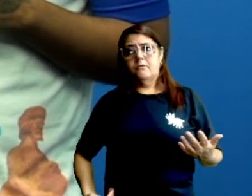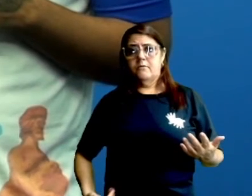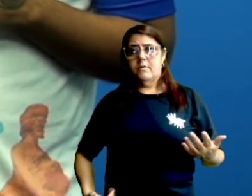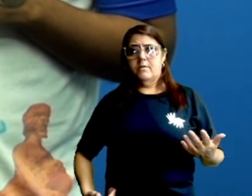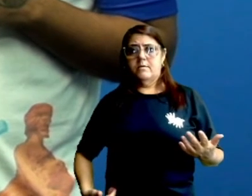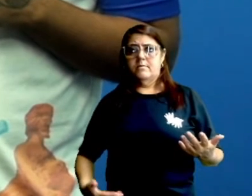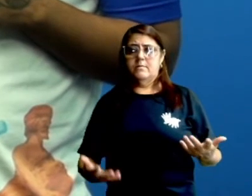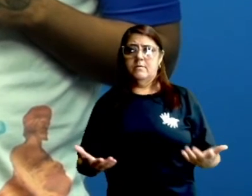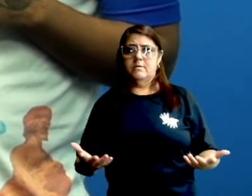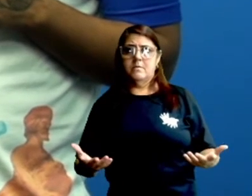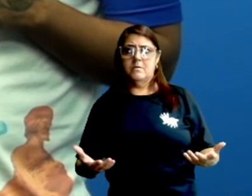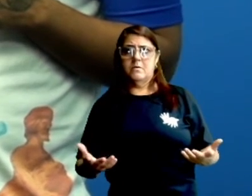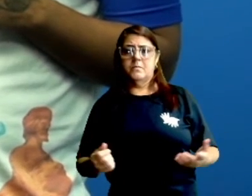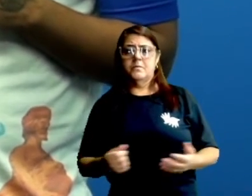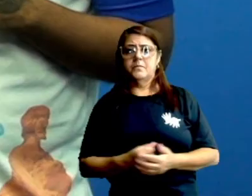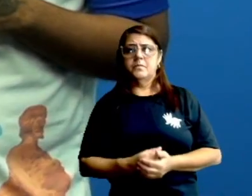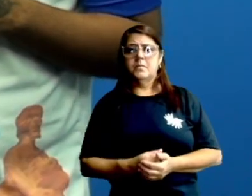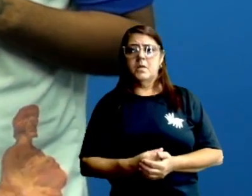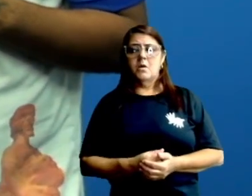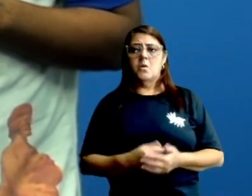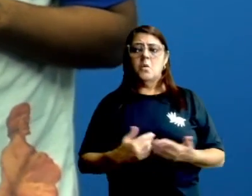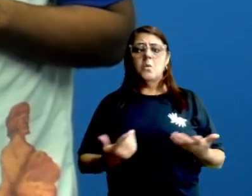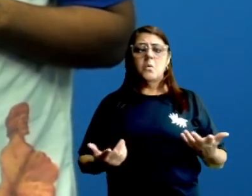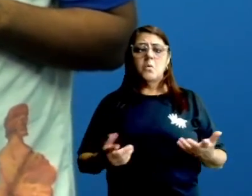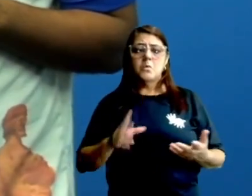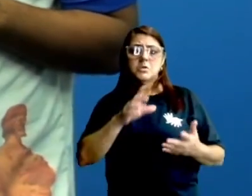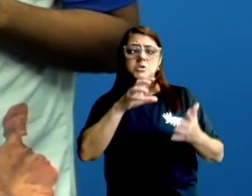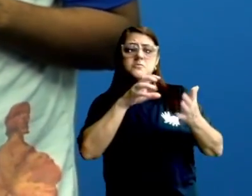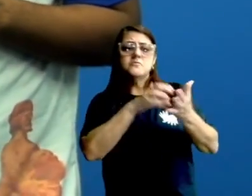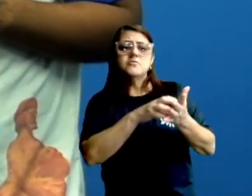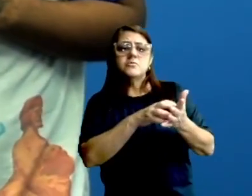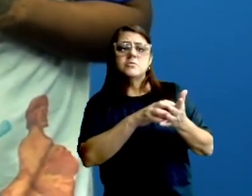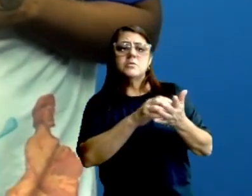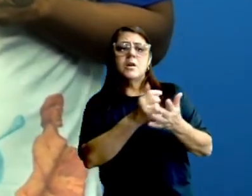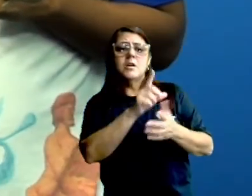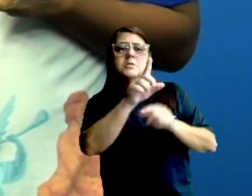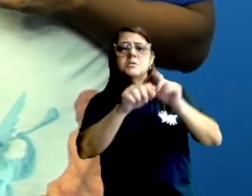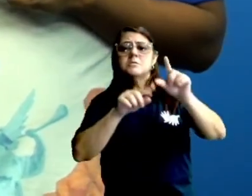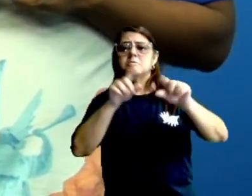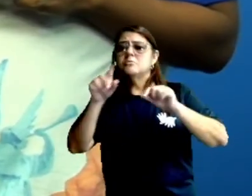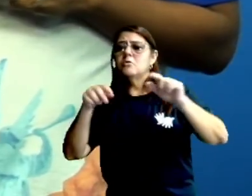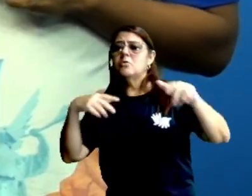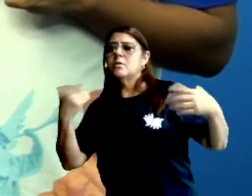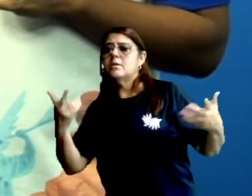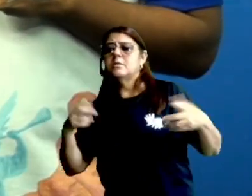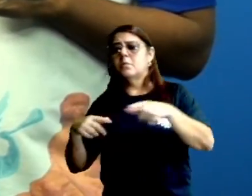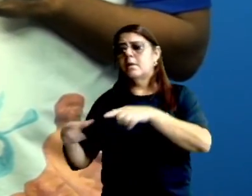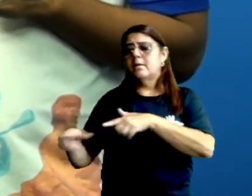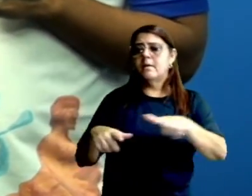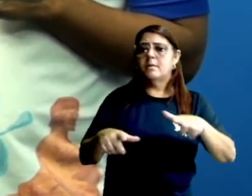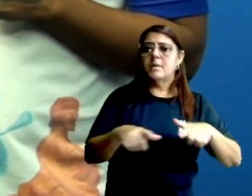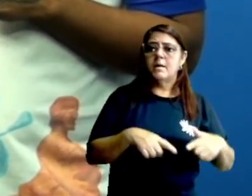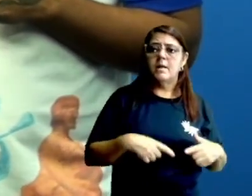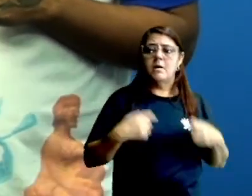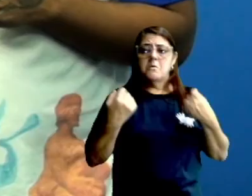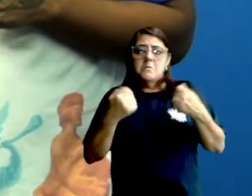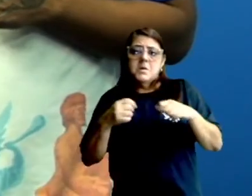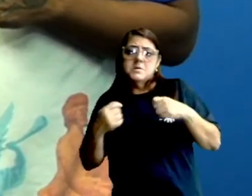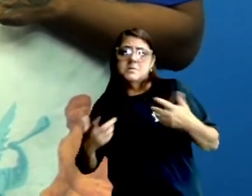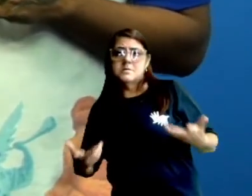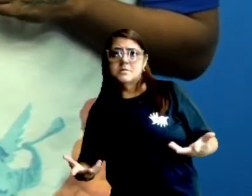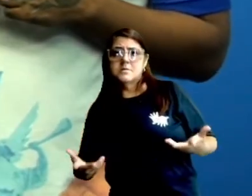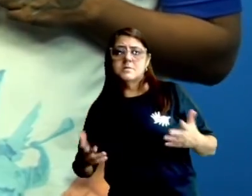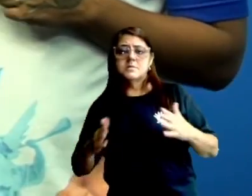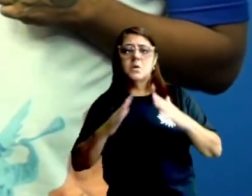forma o governo ele pode os funcionários que deveriam ser escolhidos para determinadas funções certo o que que precisava essa